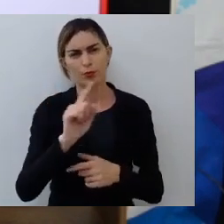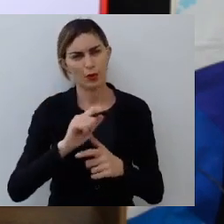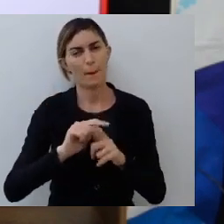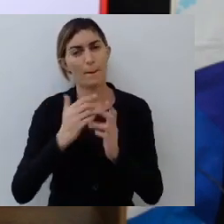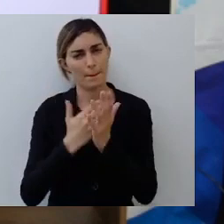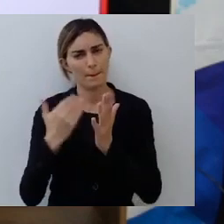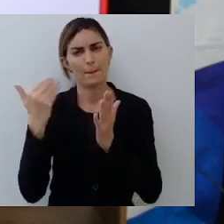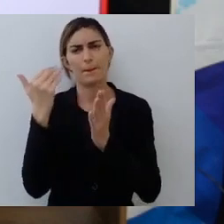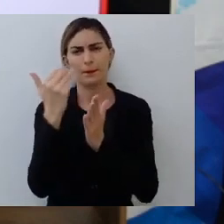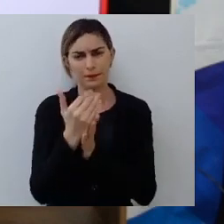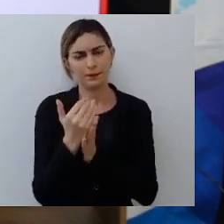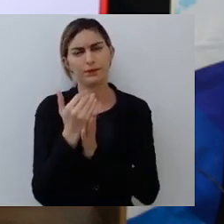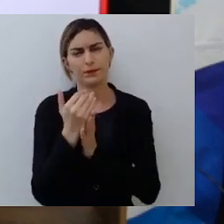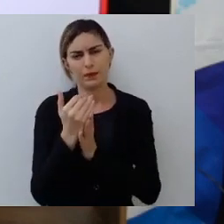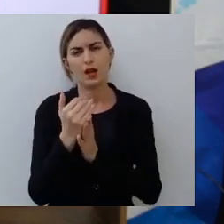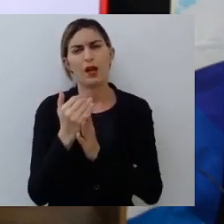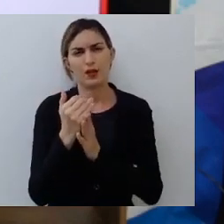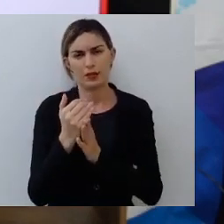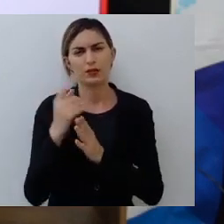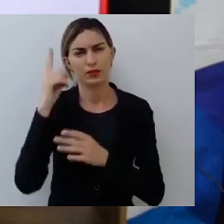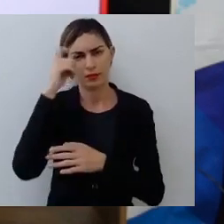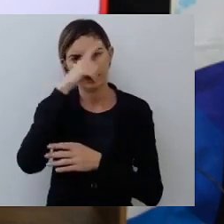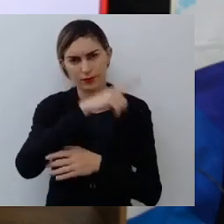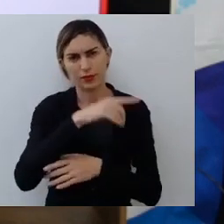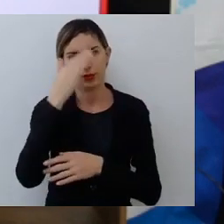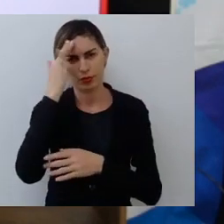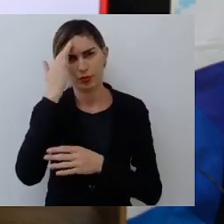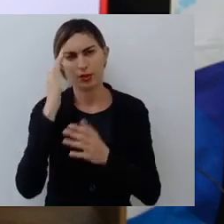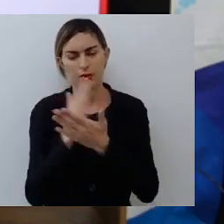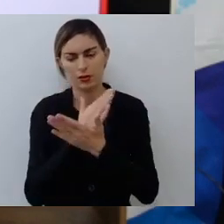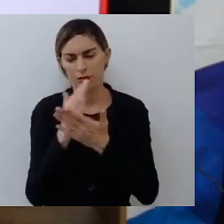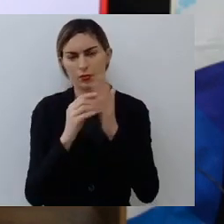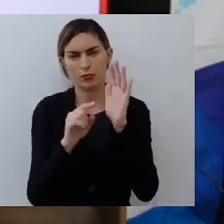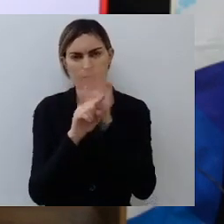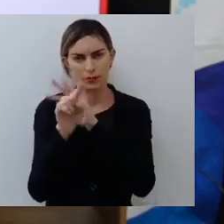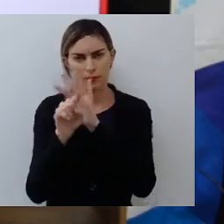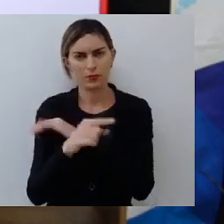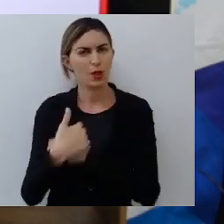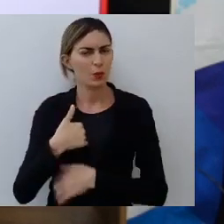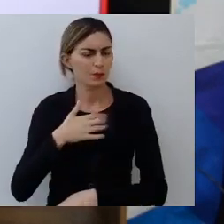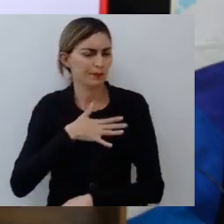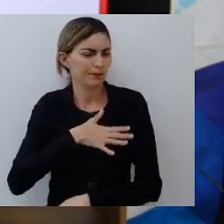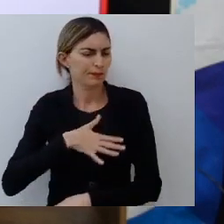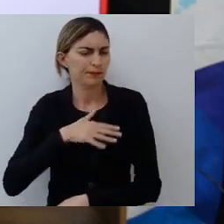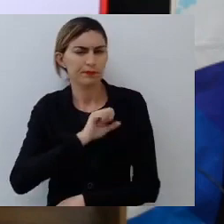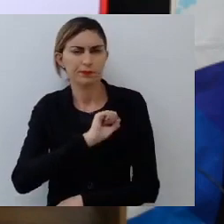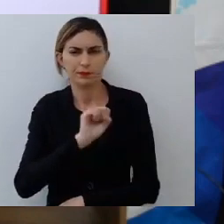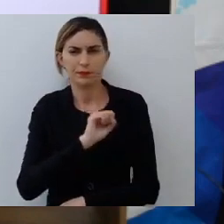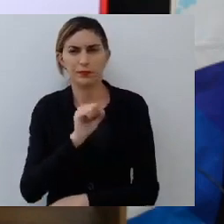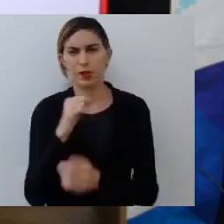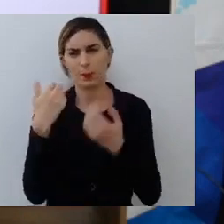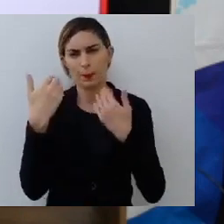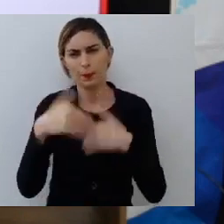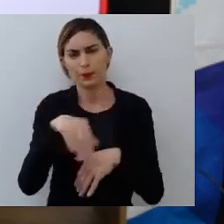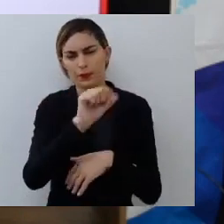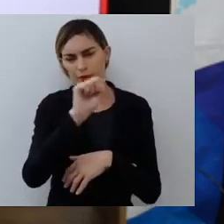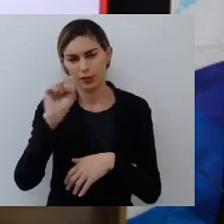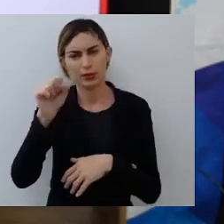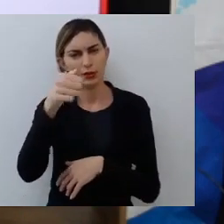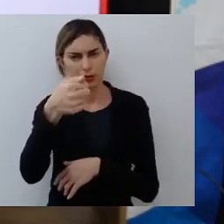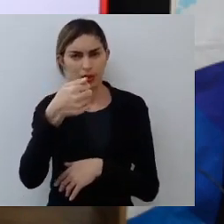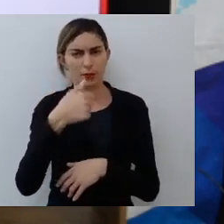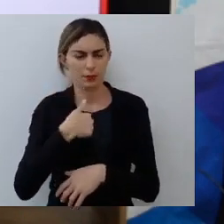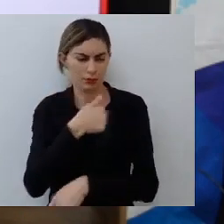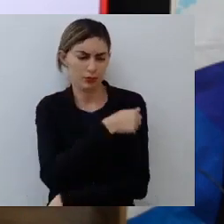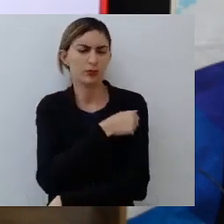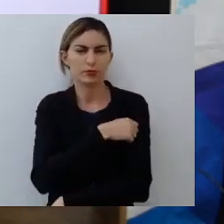muito mais complexo de se entender algumas questões. Mas eu adoro a prova do SSA. E meus alunos sabem disso.